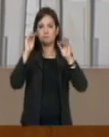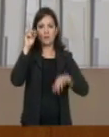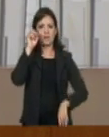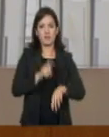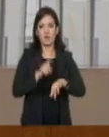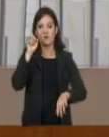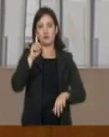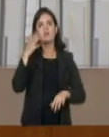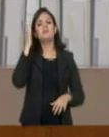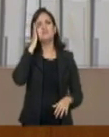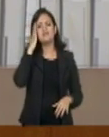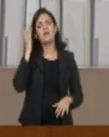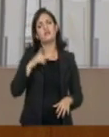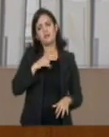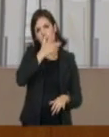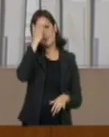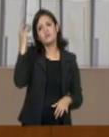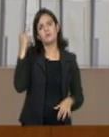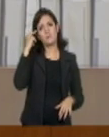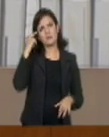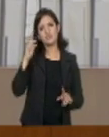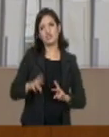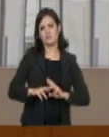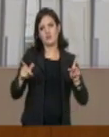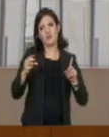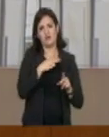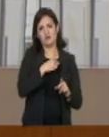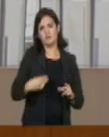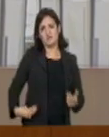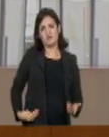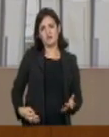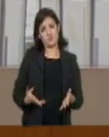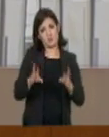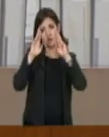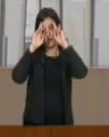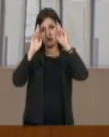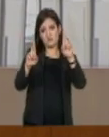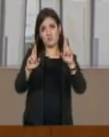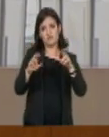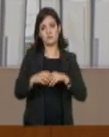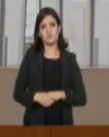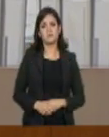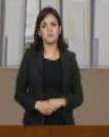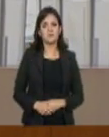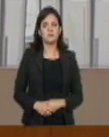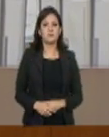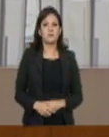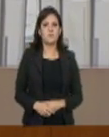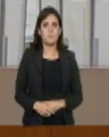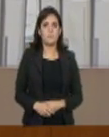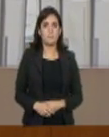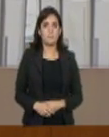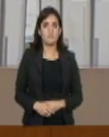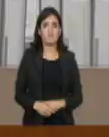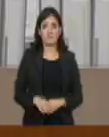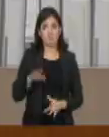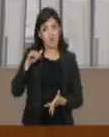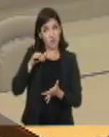há colegas que pensam diferentemente, com todo o respeito. Ministro Toffoli, você se me permite? Essa é a